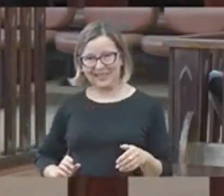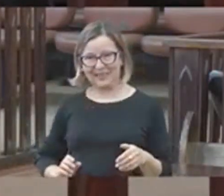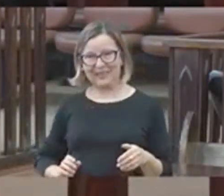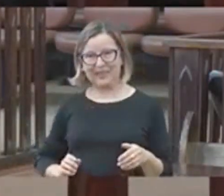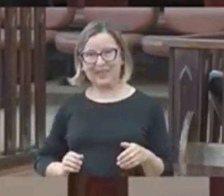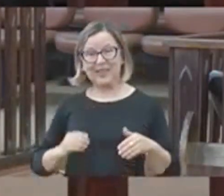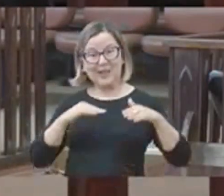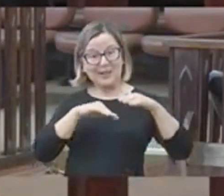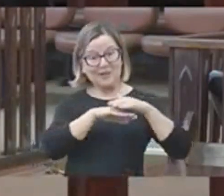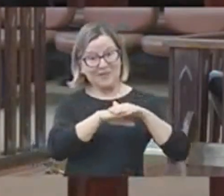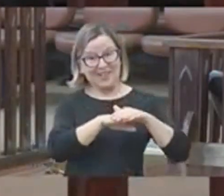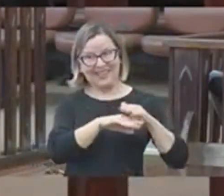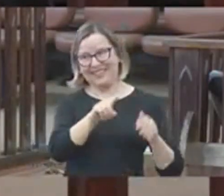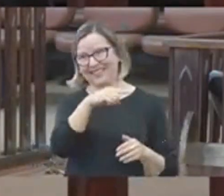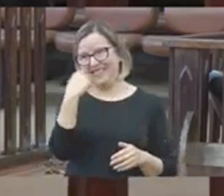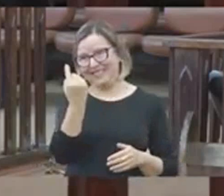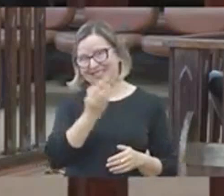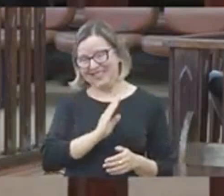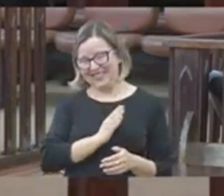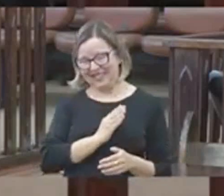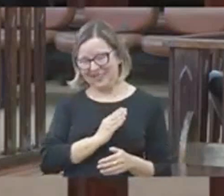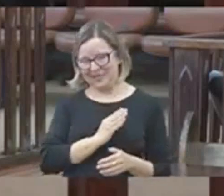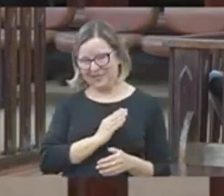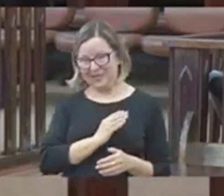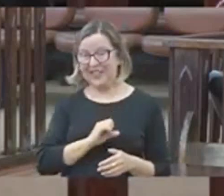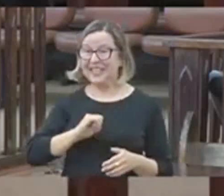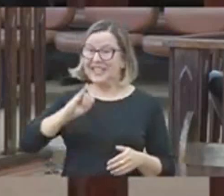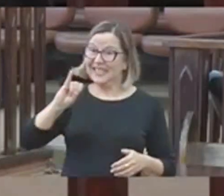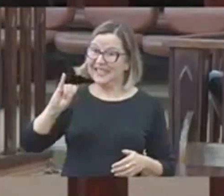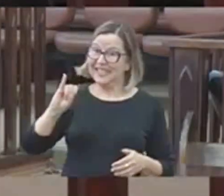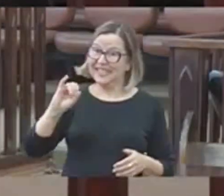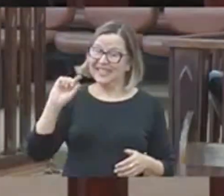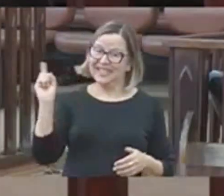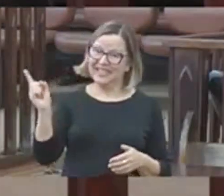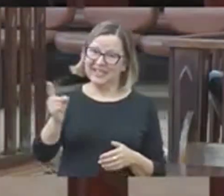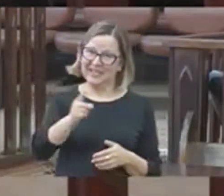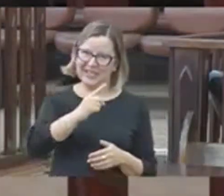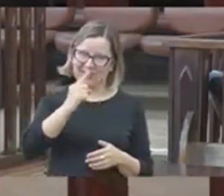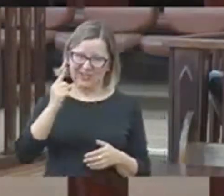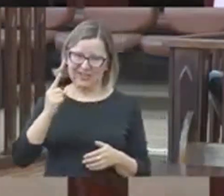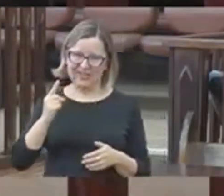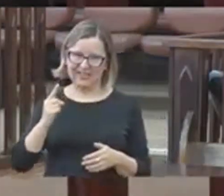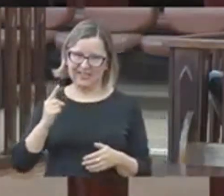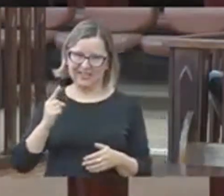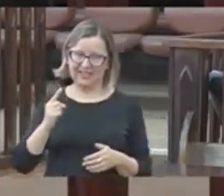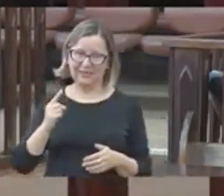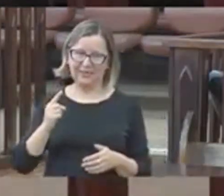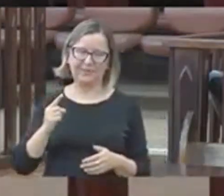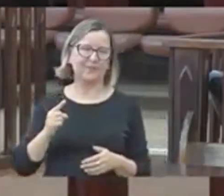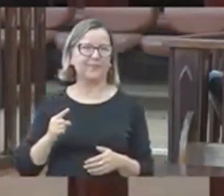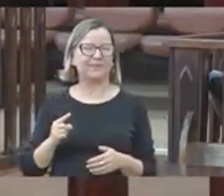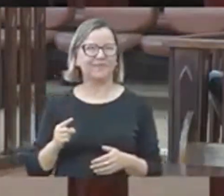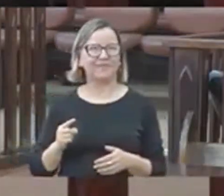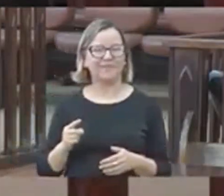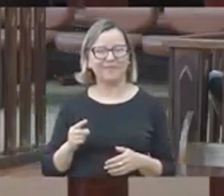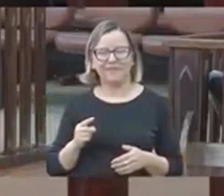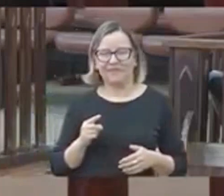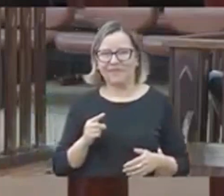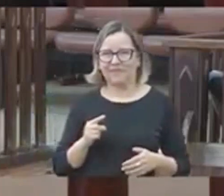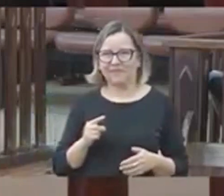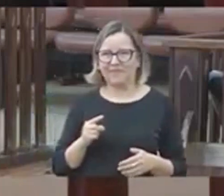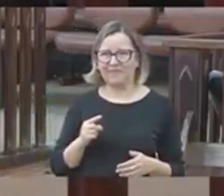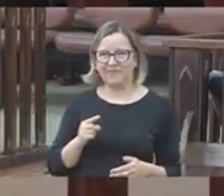corações. Se nós sairmos da base de